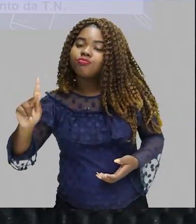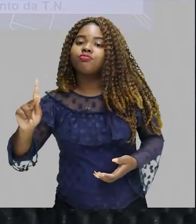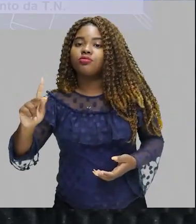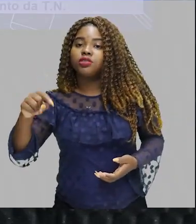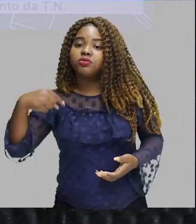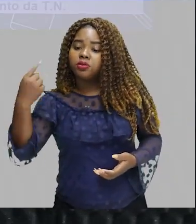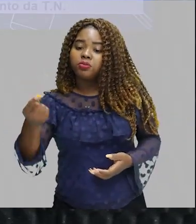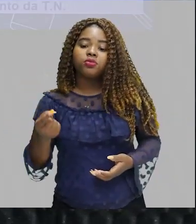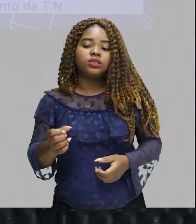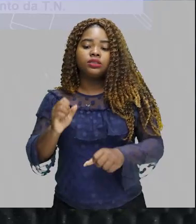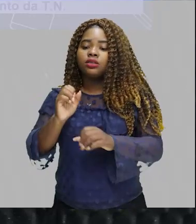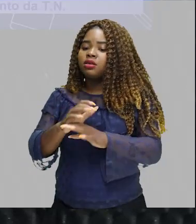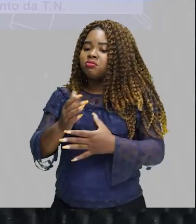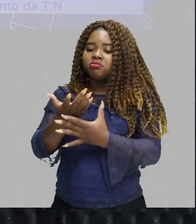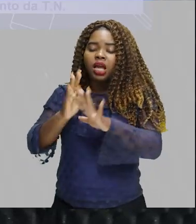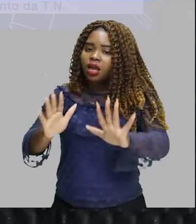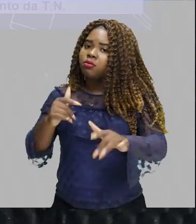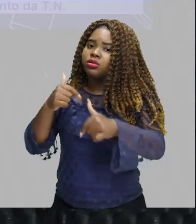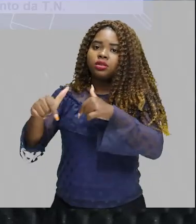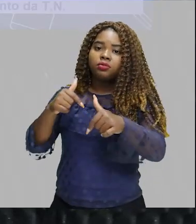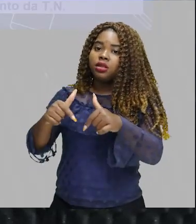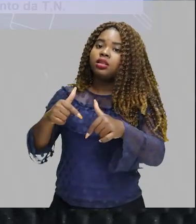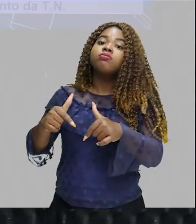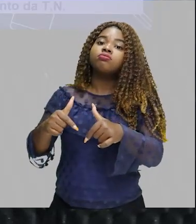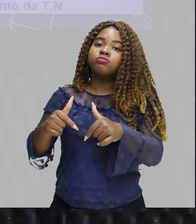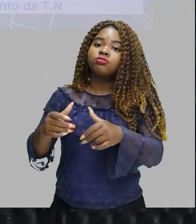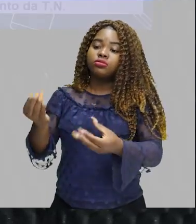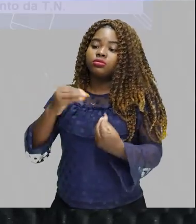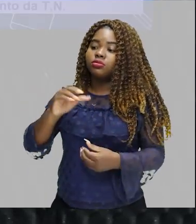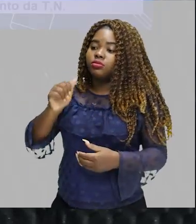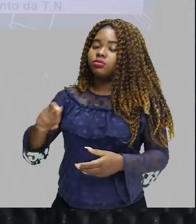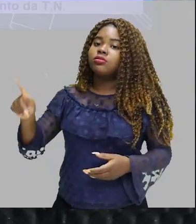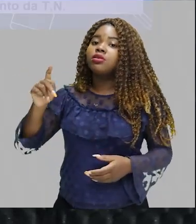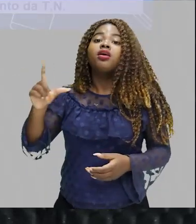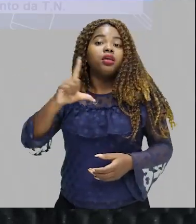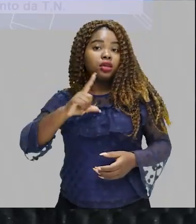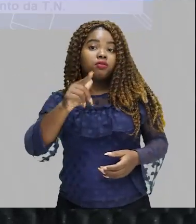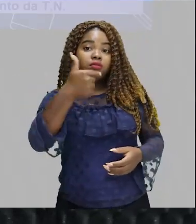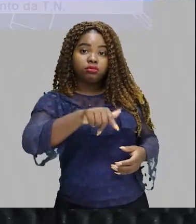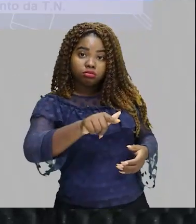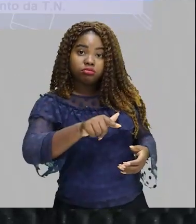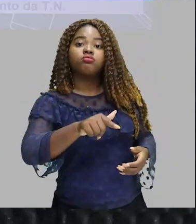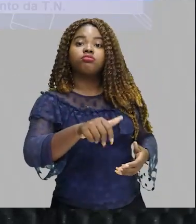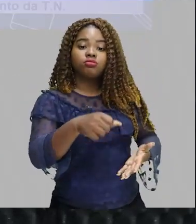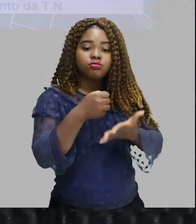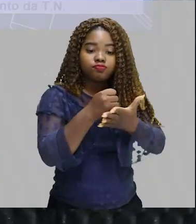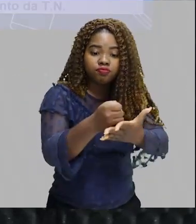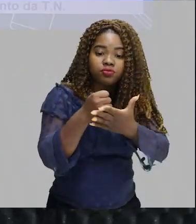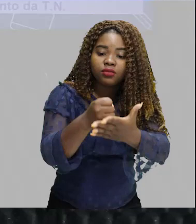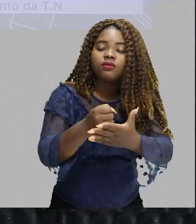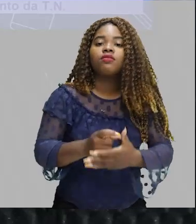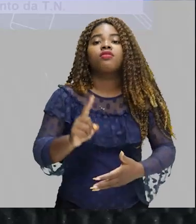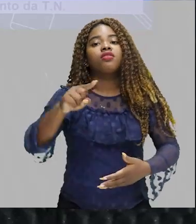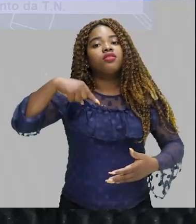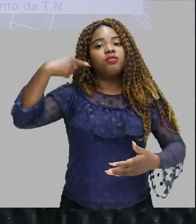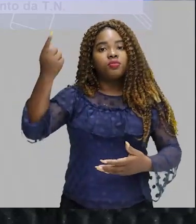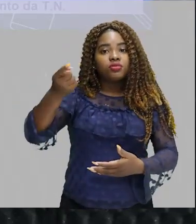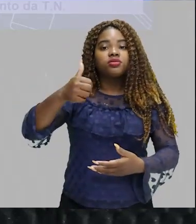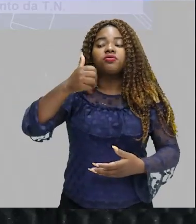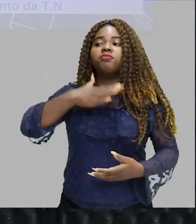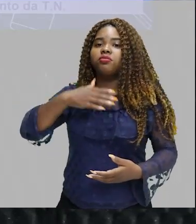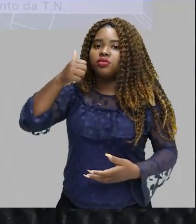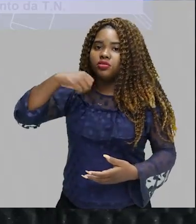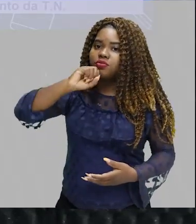param de trabalhar, vão receber a sua aposentadoria e eu vou continuar contribuindo. Daqui a alguns anos, isso é uma tendência natural, meus pais